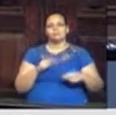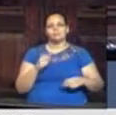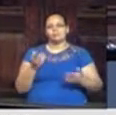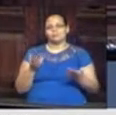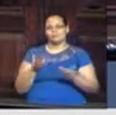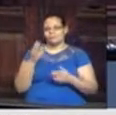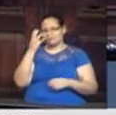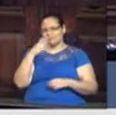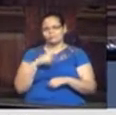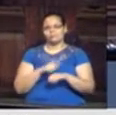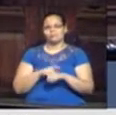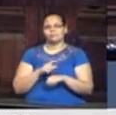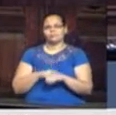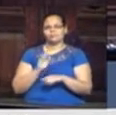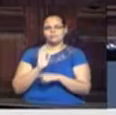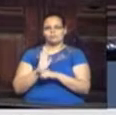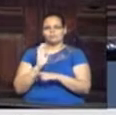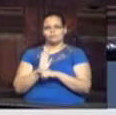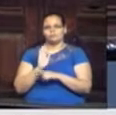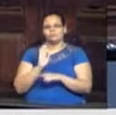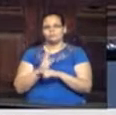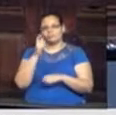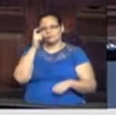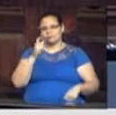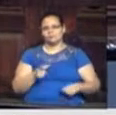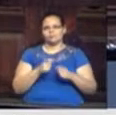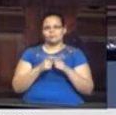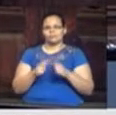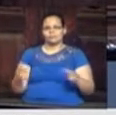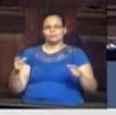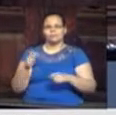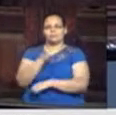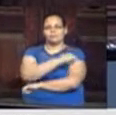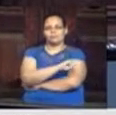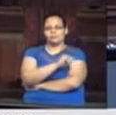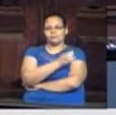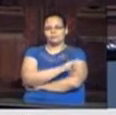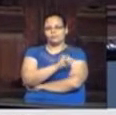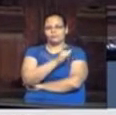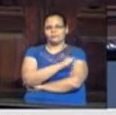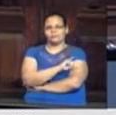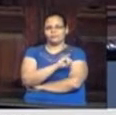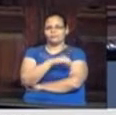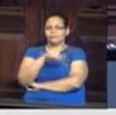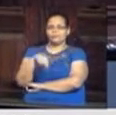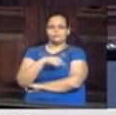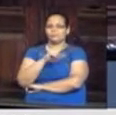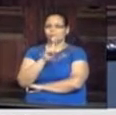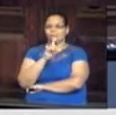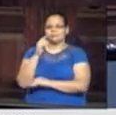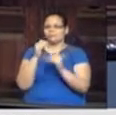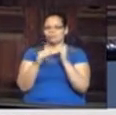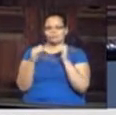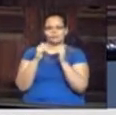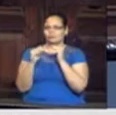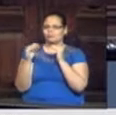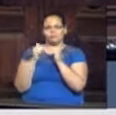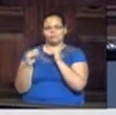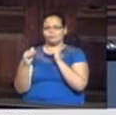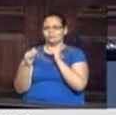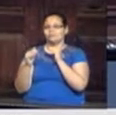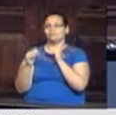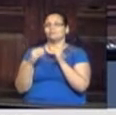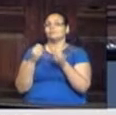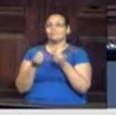hora, defender os interesses maiores de cariocas e fluminenses. Nós não concordamos da maneira